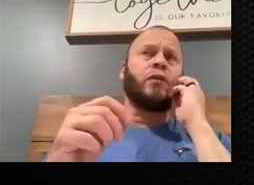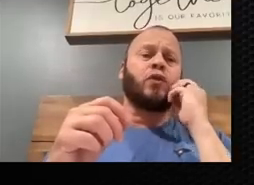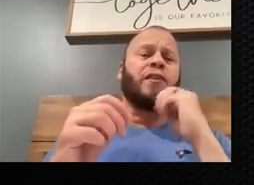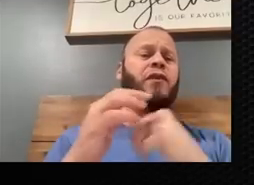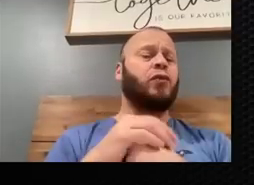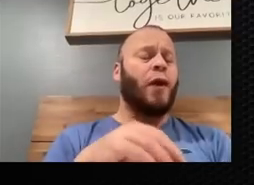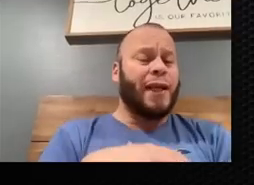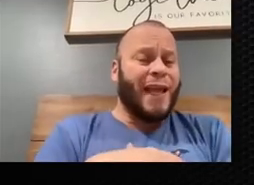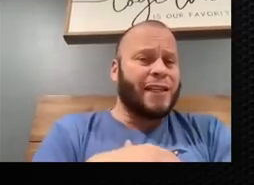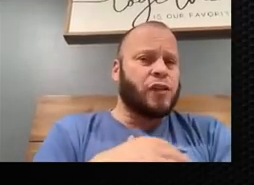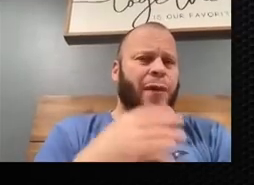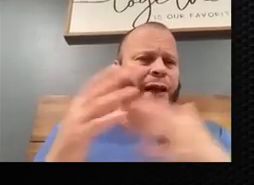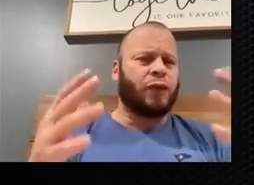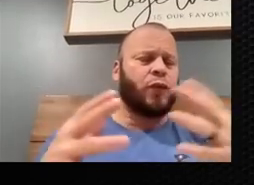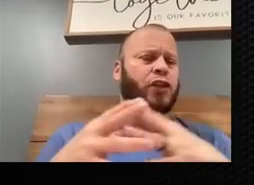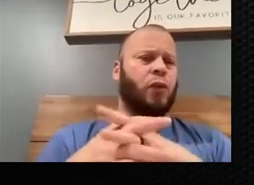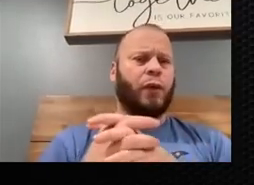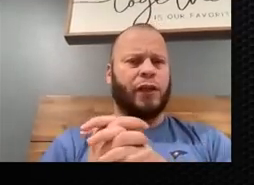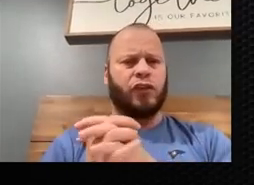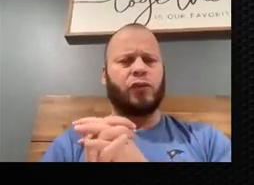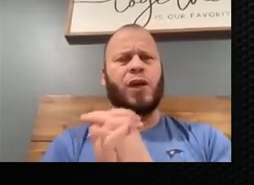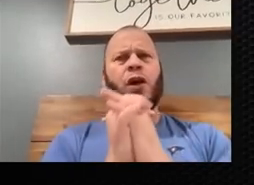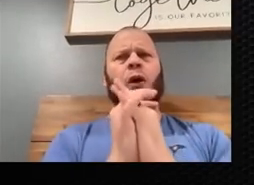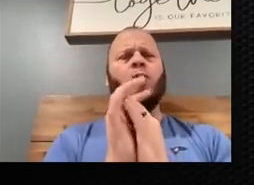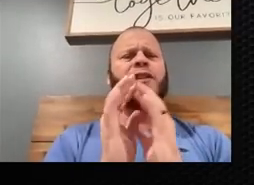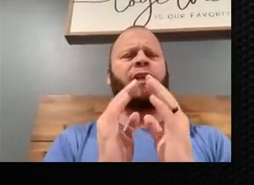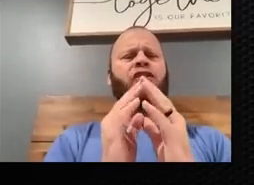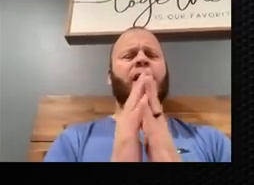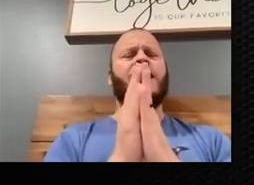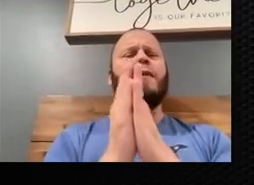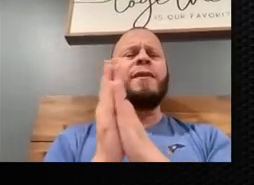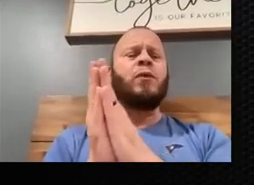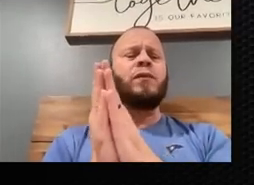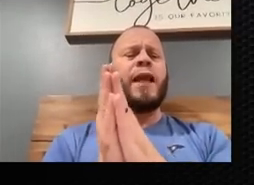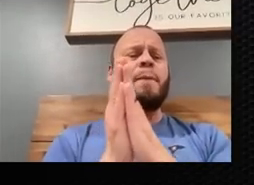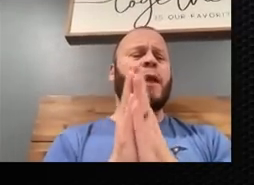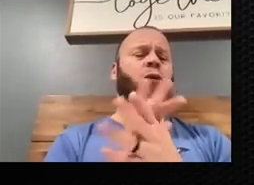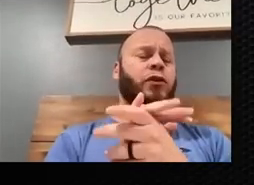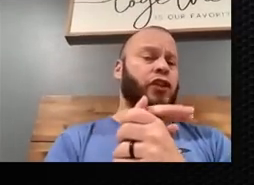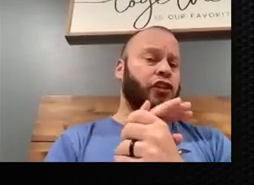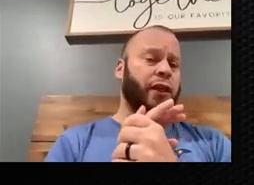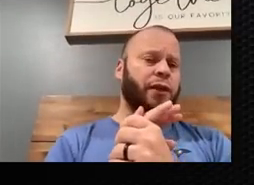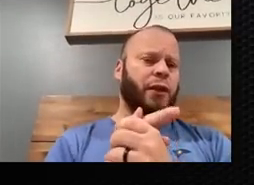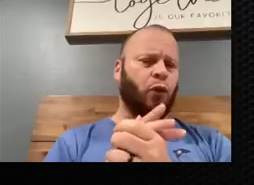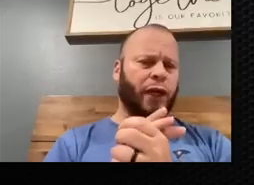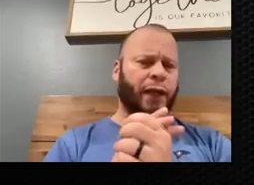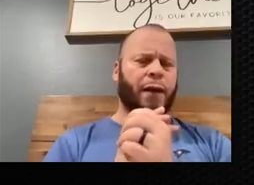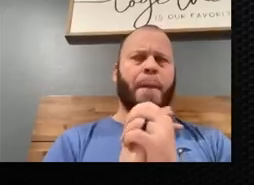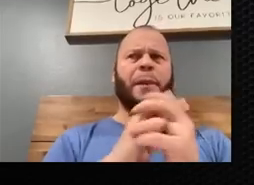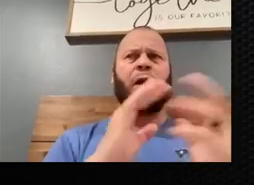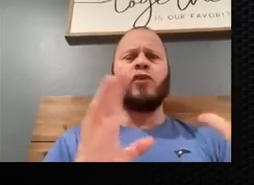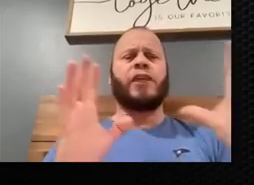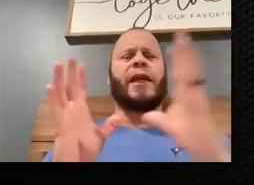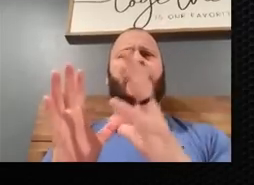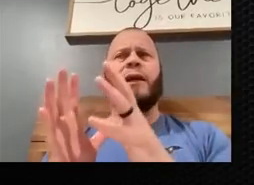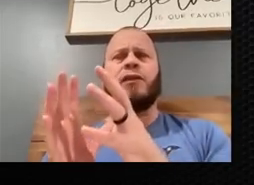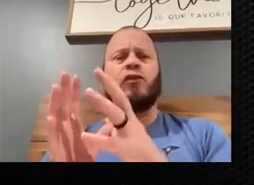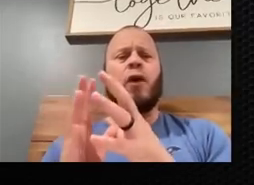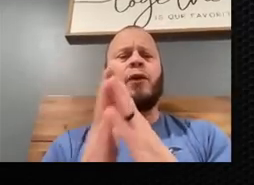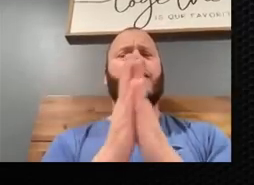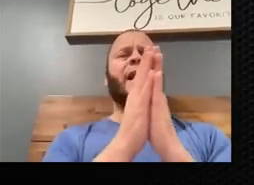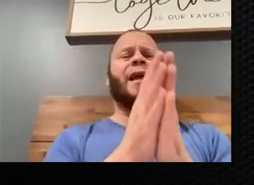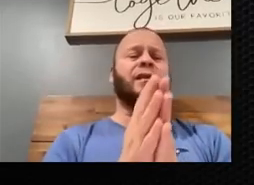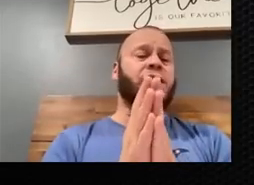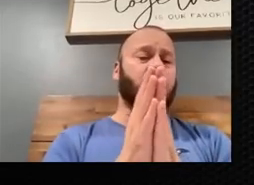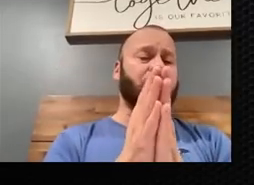nós teríamos uma vitória esmagadora de qualquer jeito. Ou seja, não tem para onde a esquerda correr. Para onde quer que